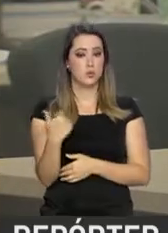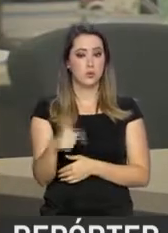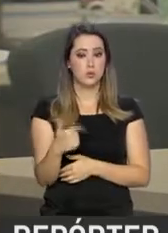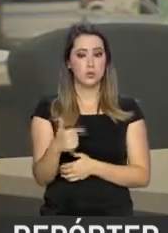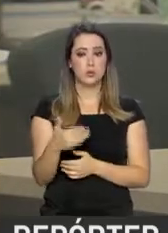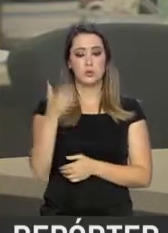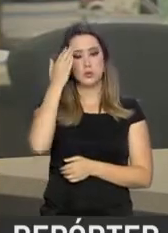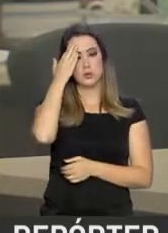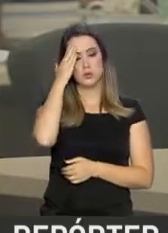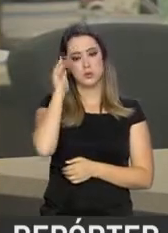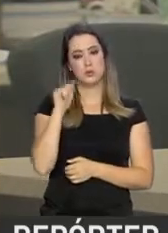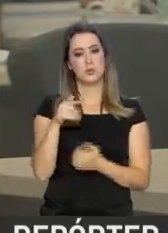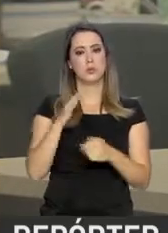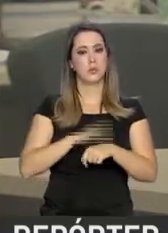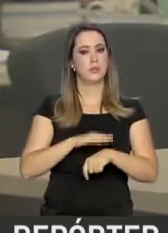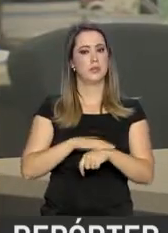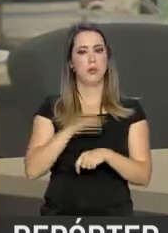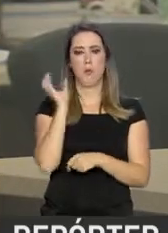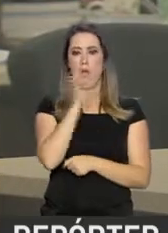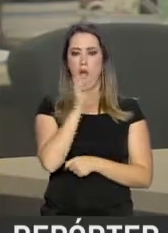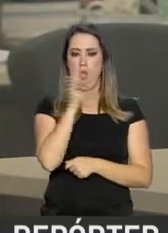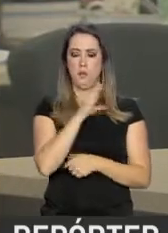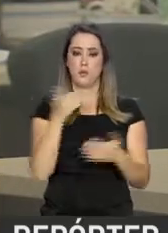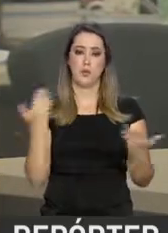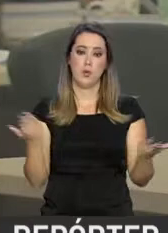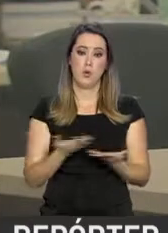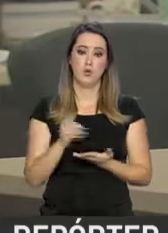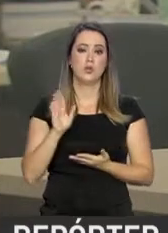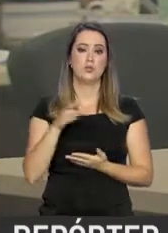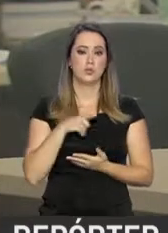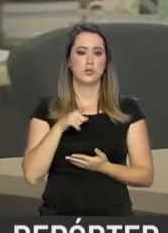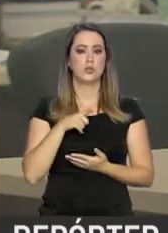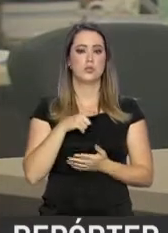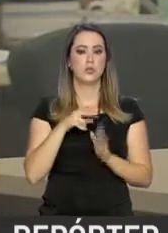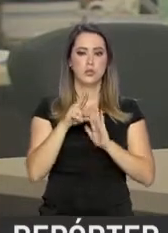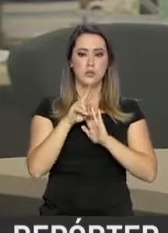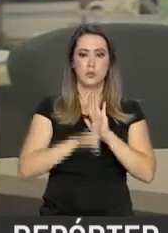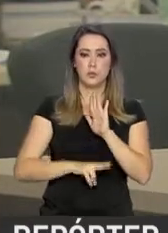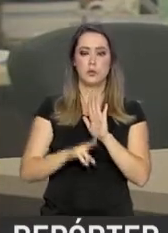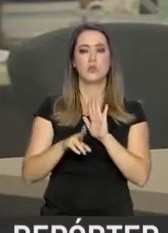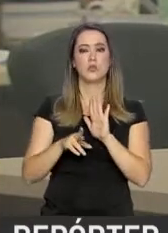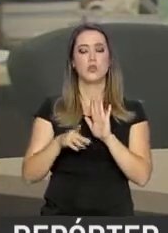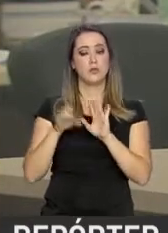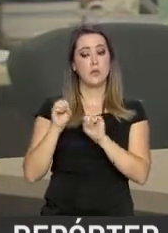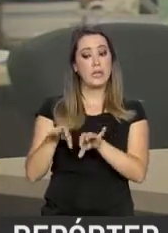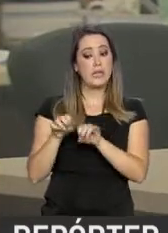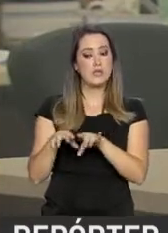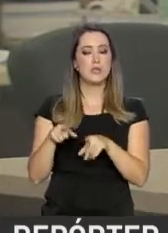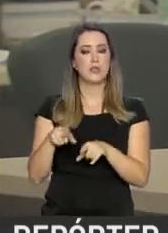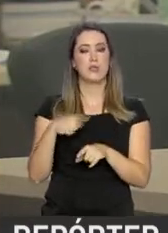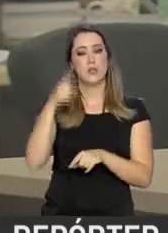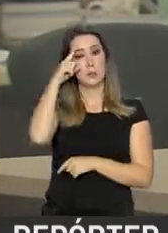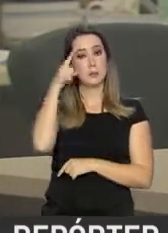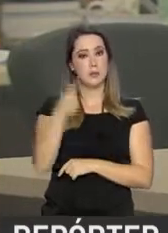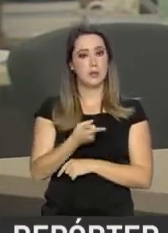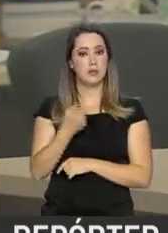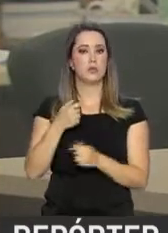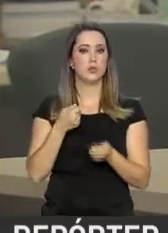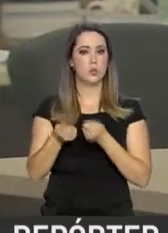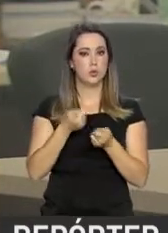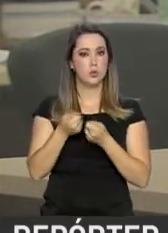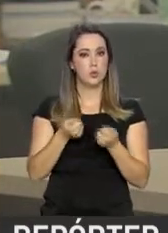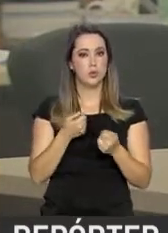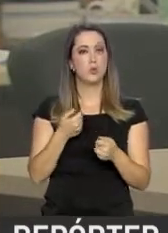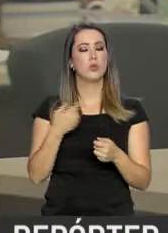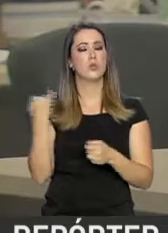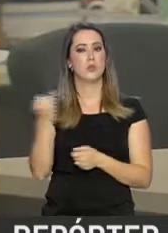legítimo para correr com prazo de resposta o cidadão hoje a gente já tem um normativo que orienta o normativo normativo de um órgão de controle de